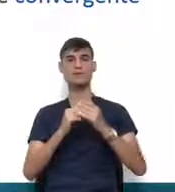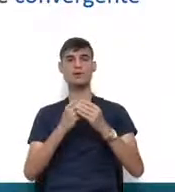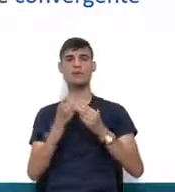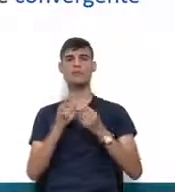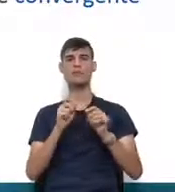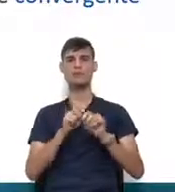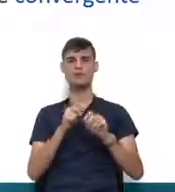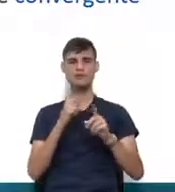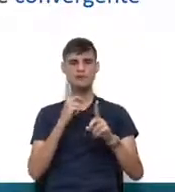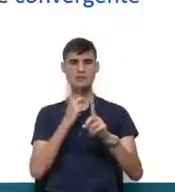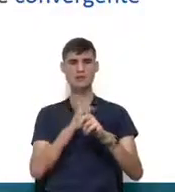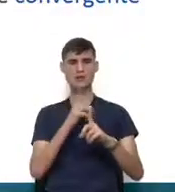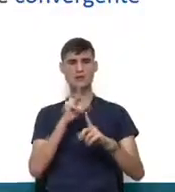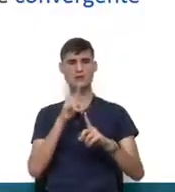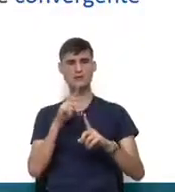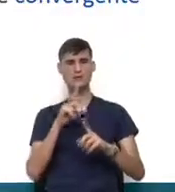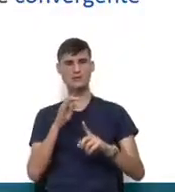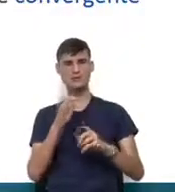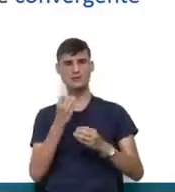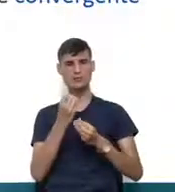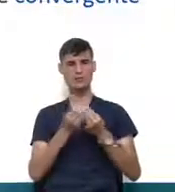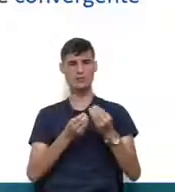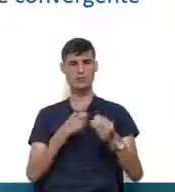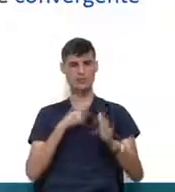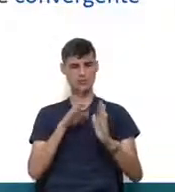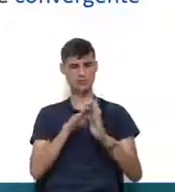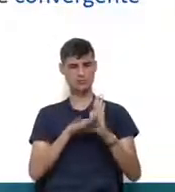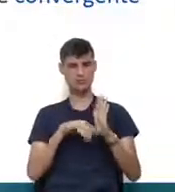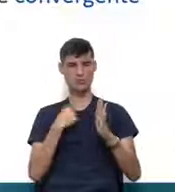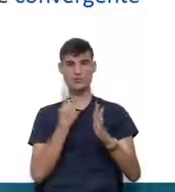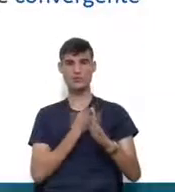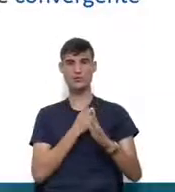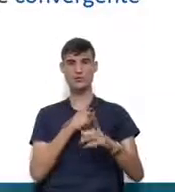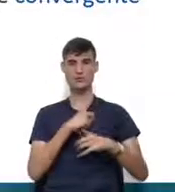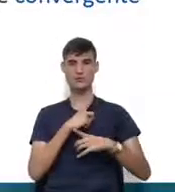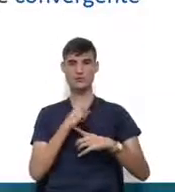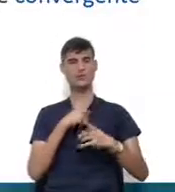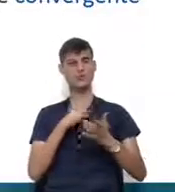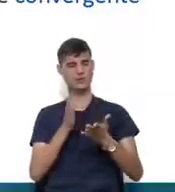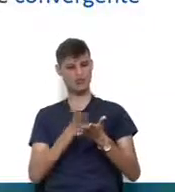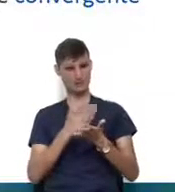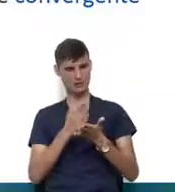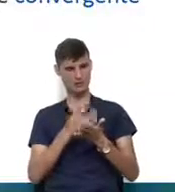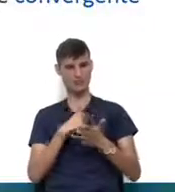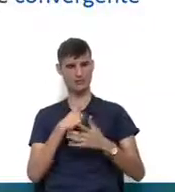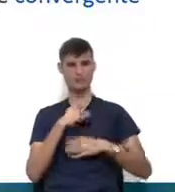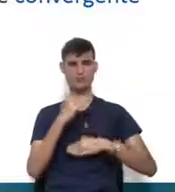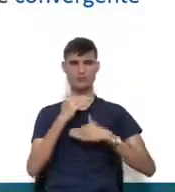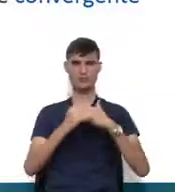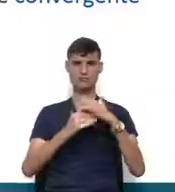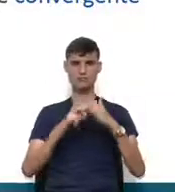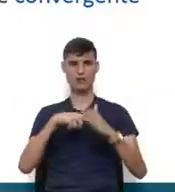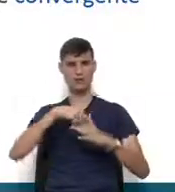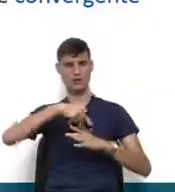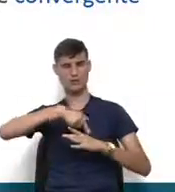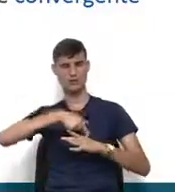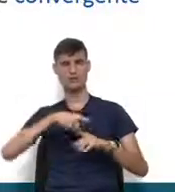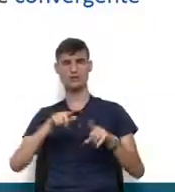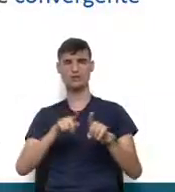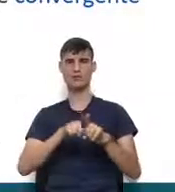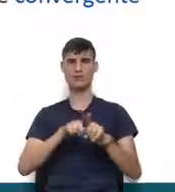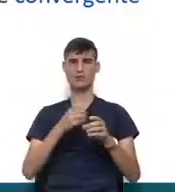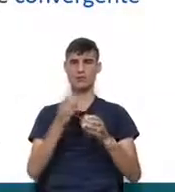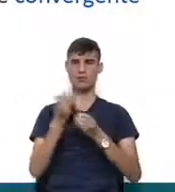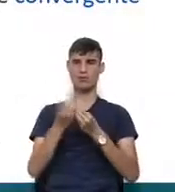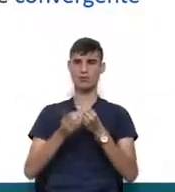faço para encontrar a razão desta série que nós temos? Tem livros que vai trabalhar a razão como sendo Q, tem livros